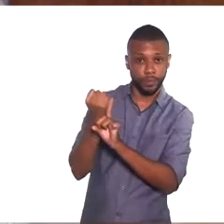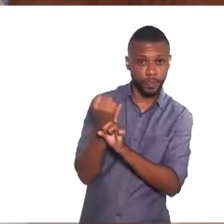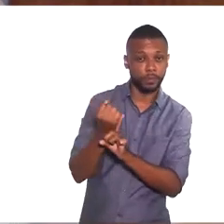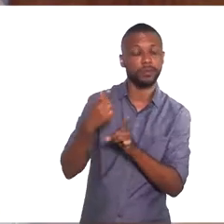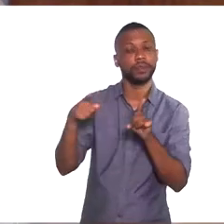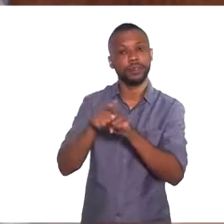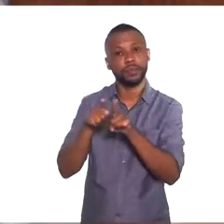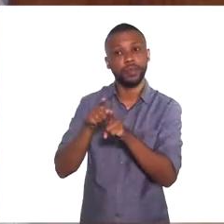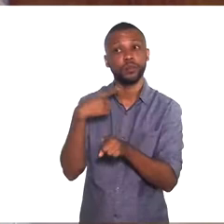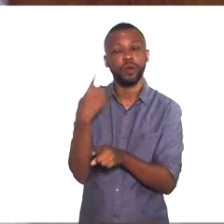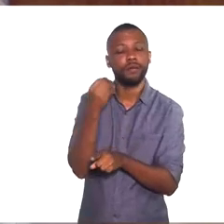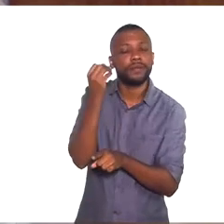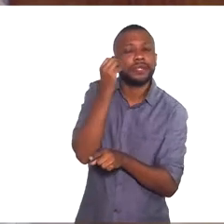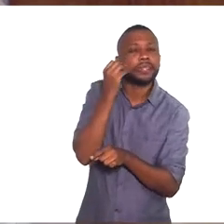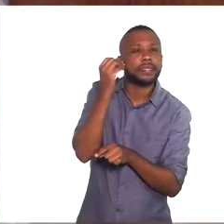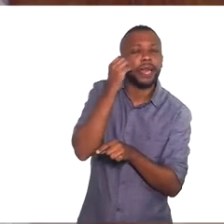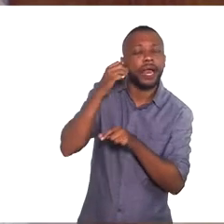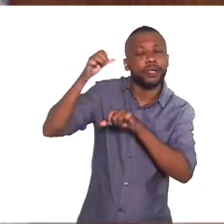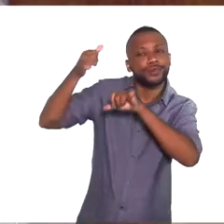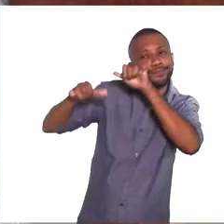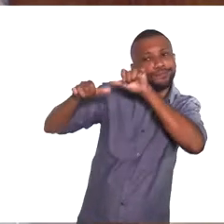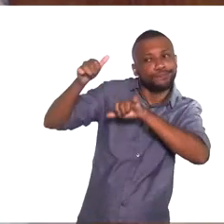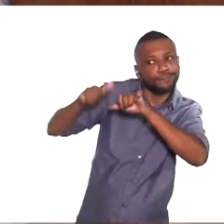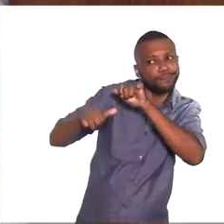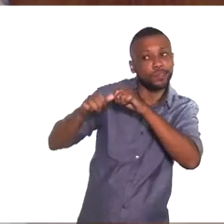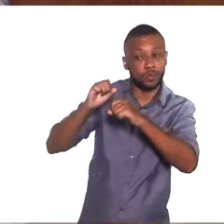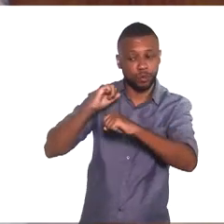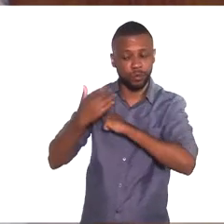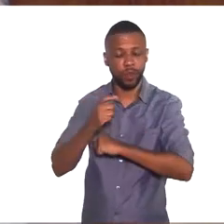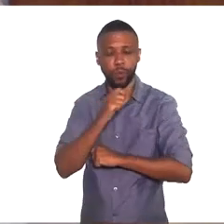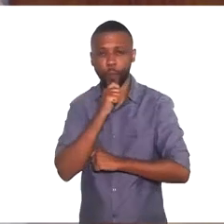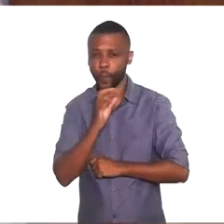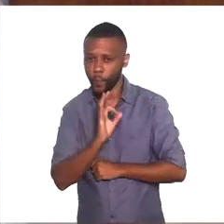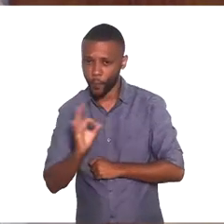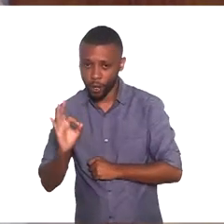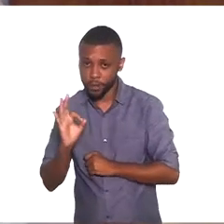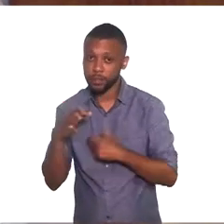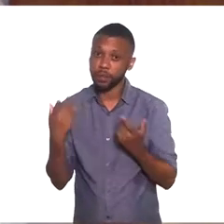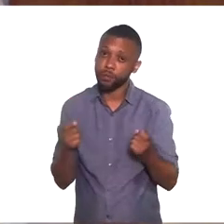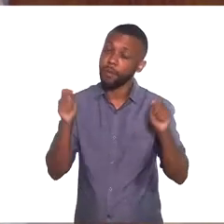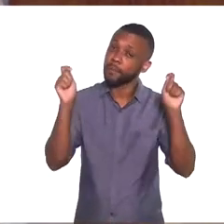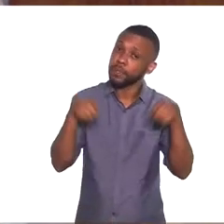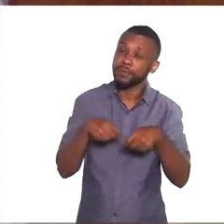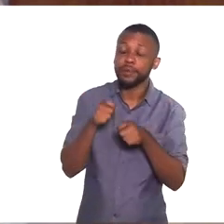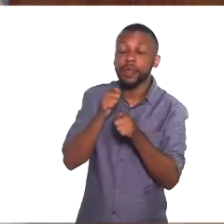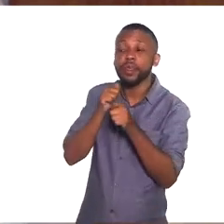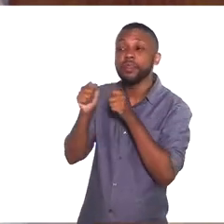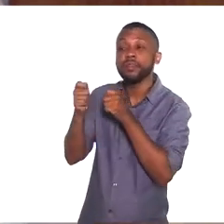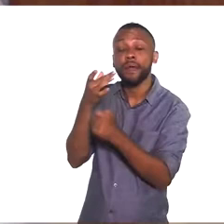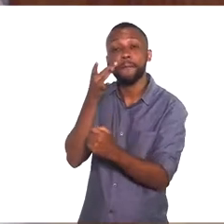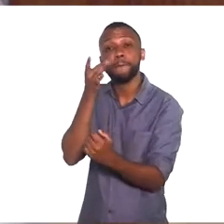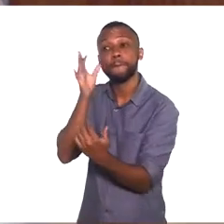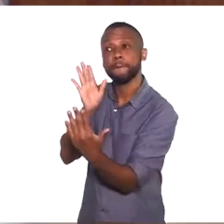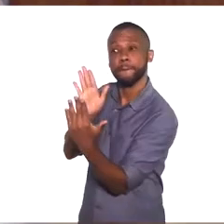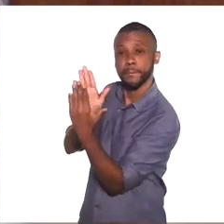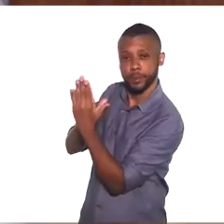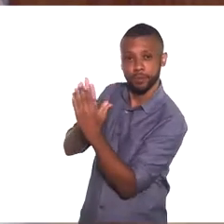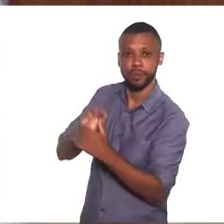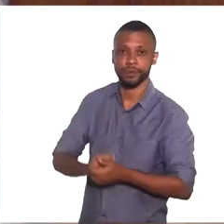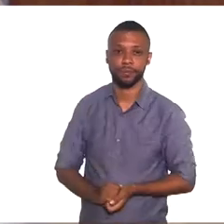testados então foi possível graças a Deus fazer essa entrevista aqui pessoalmente